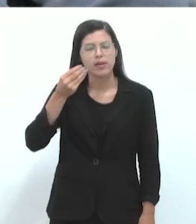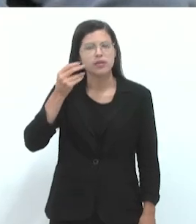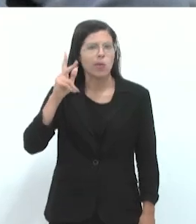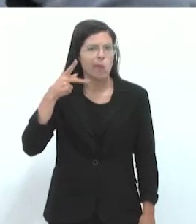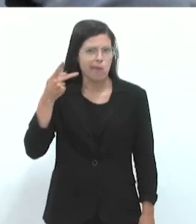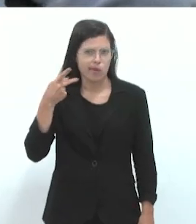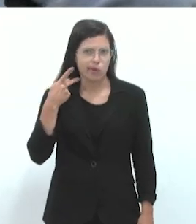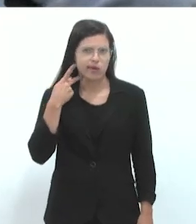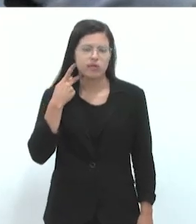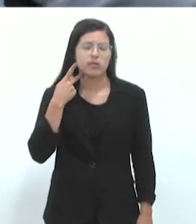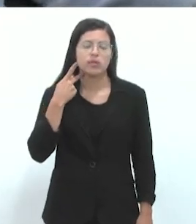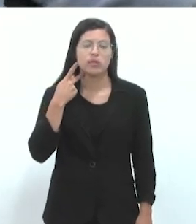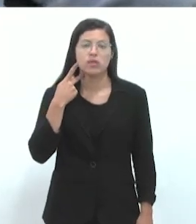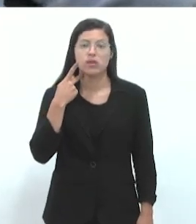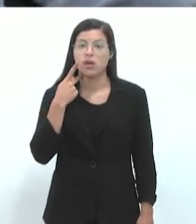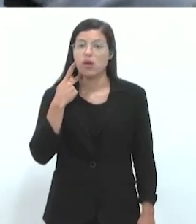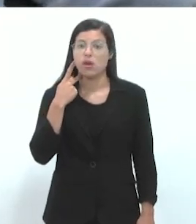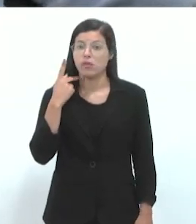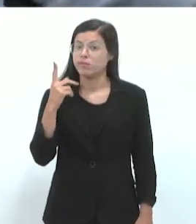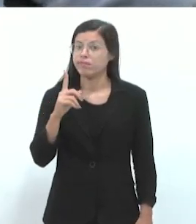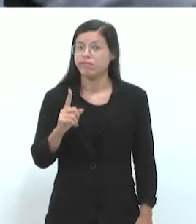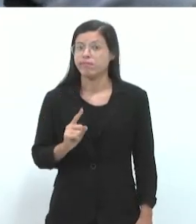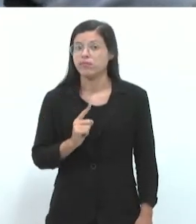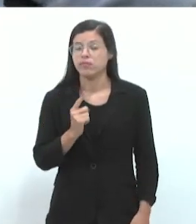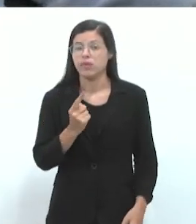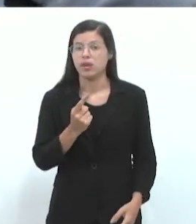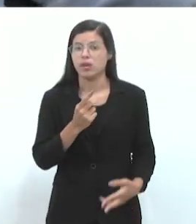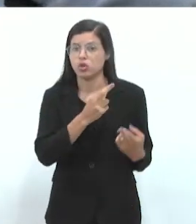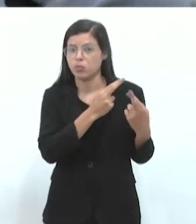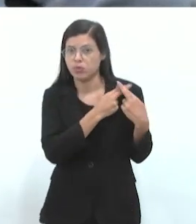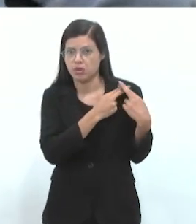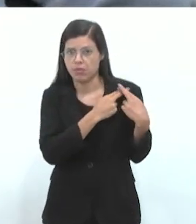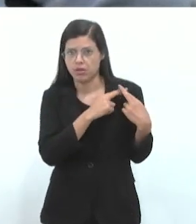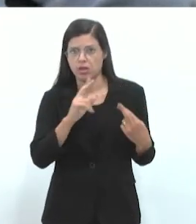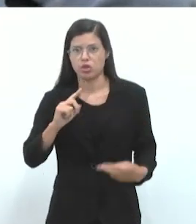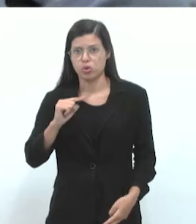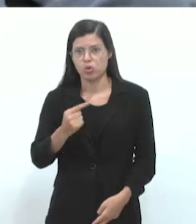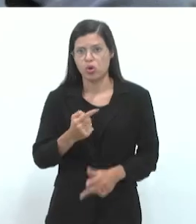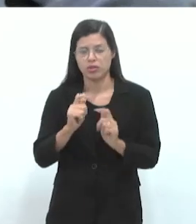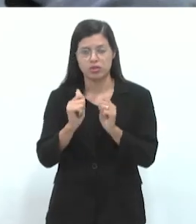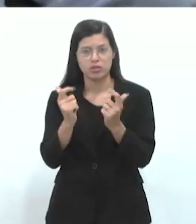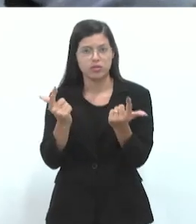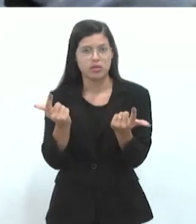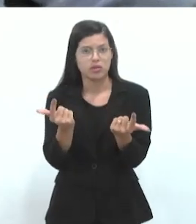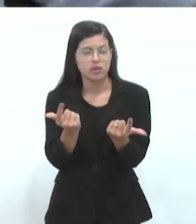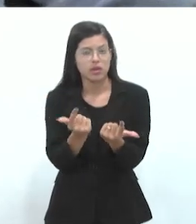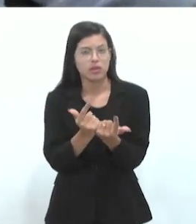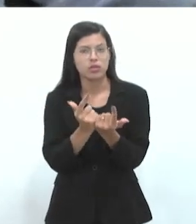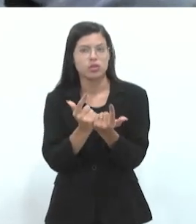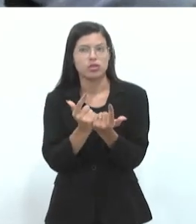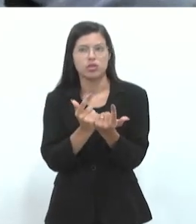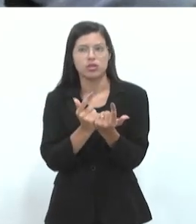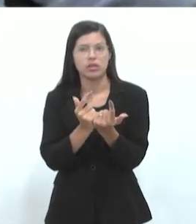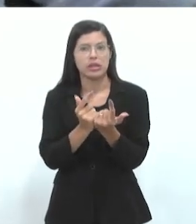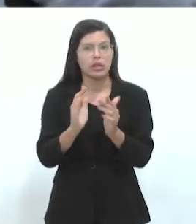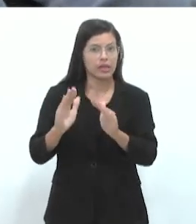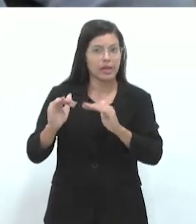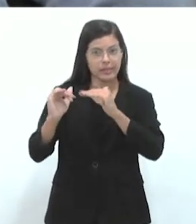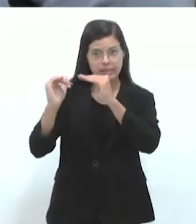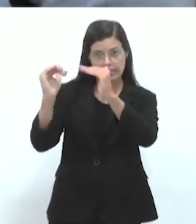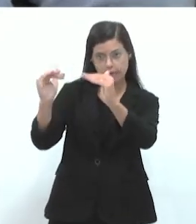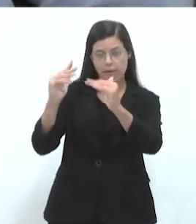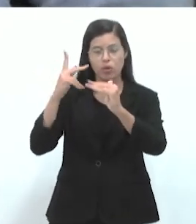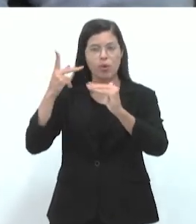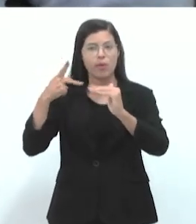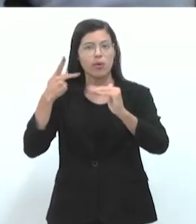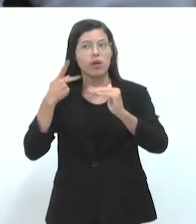e uma das coisas que compete a nós no parlamento, né, é que acima dos procuradores estão